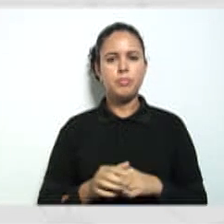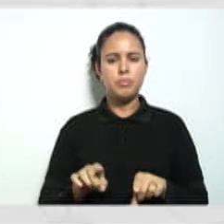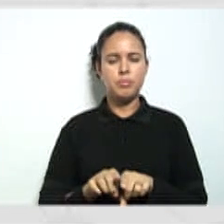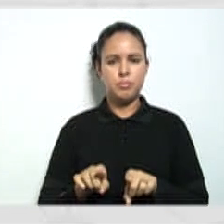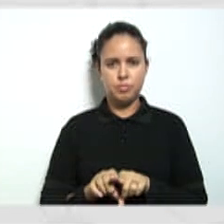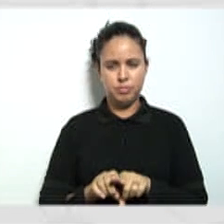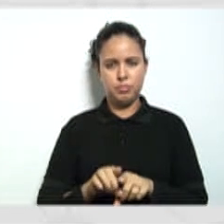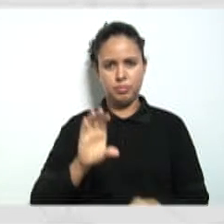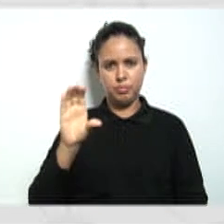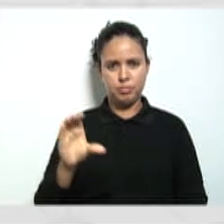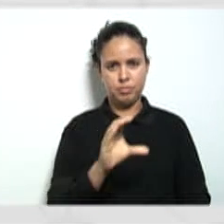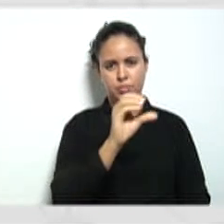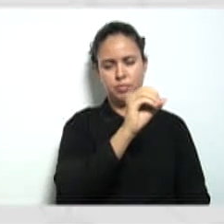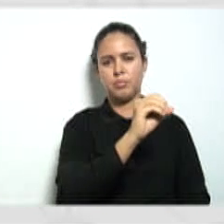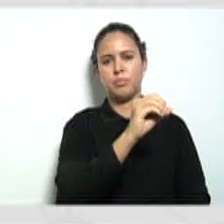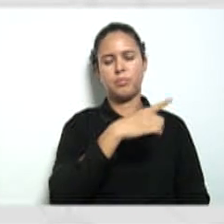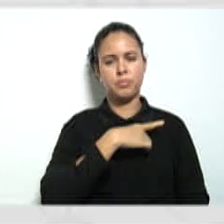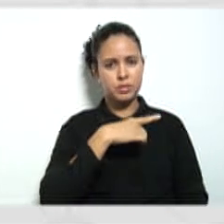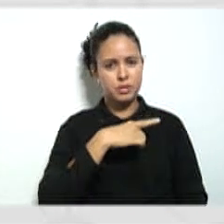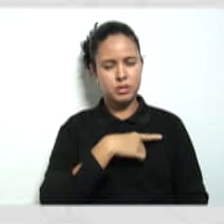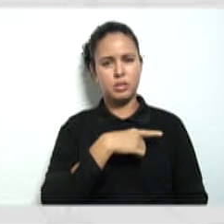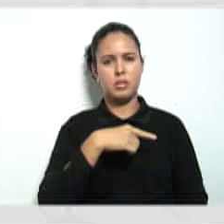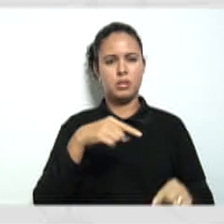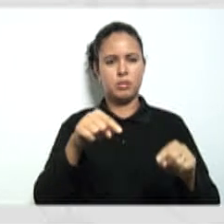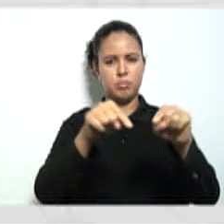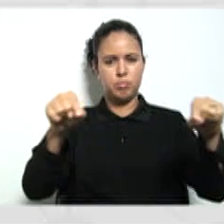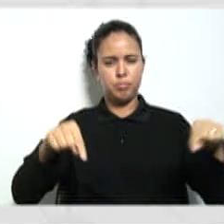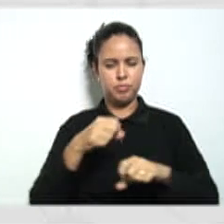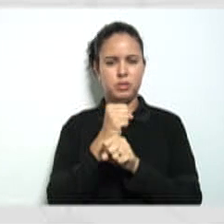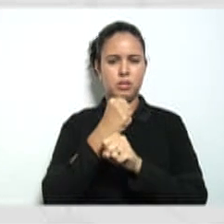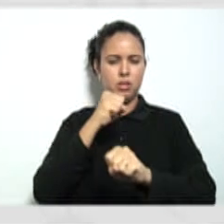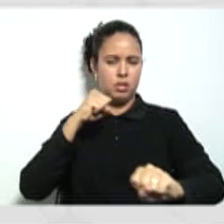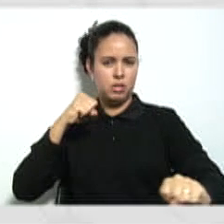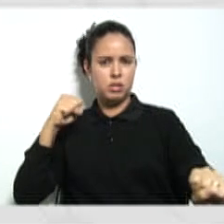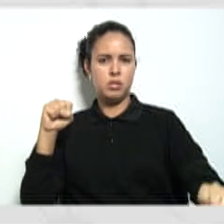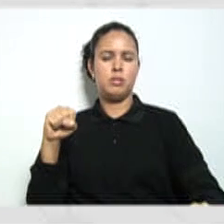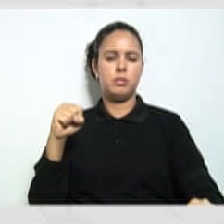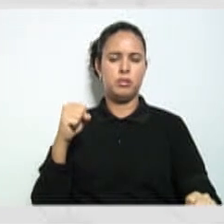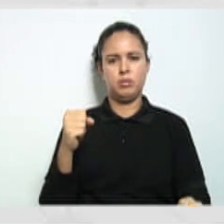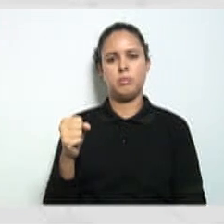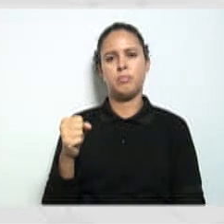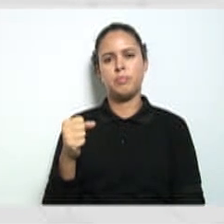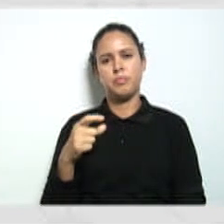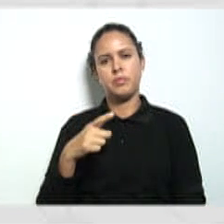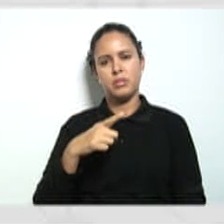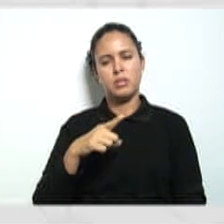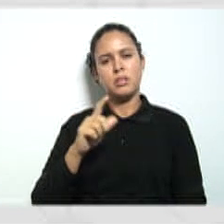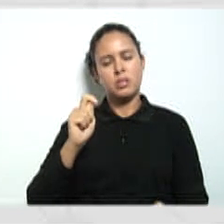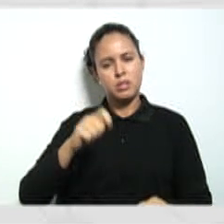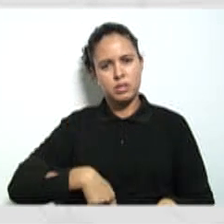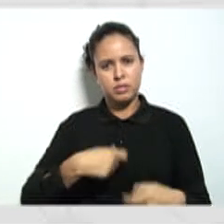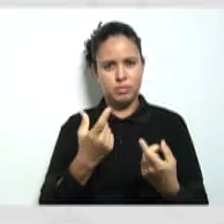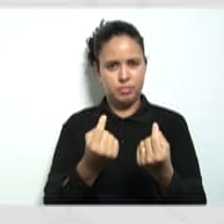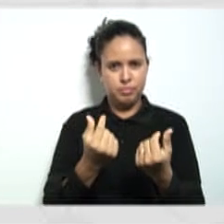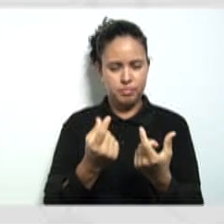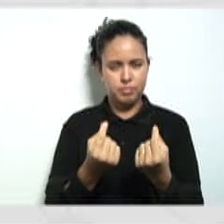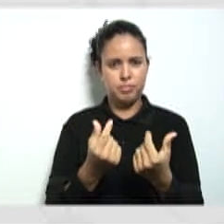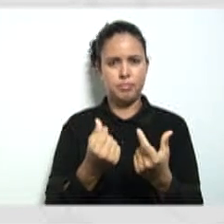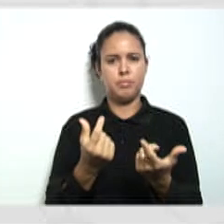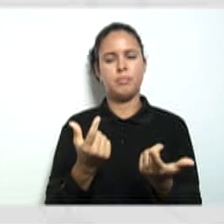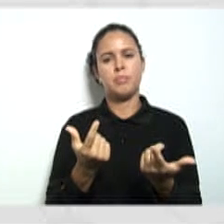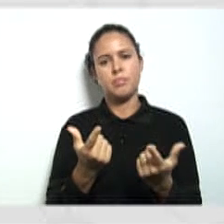também, onde a gente tem as grandes fazendas. Então, o modo de relação entre o trabalho e o capital é bastante caracterizado por